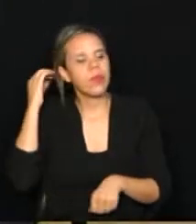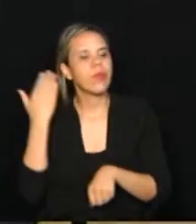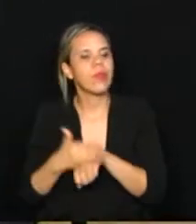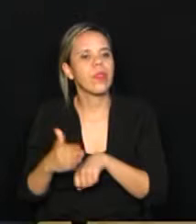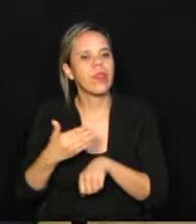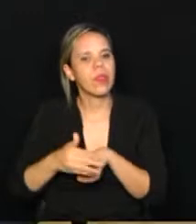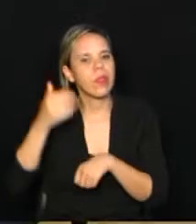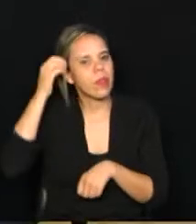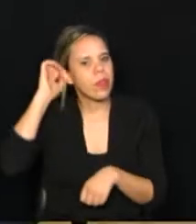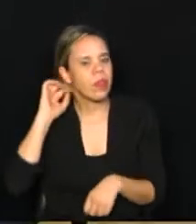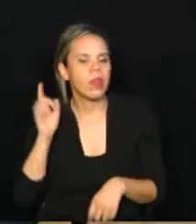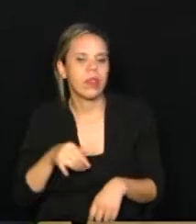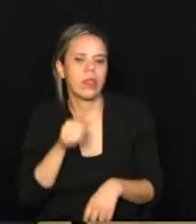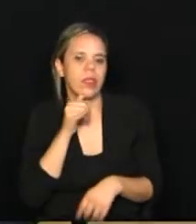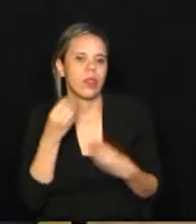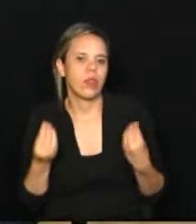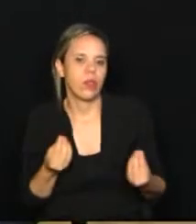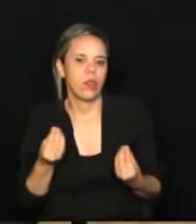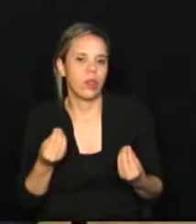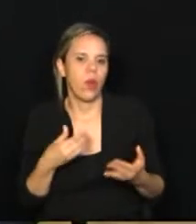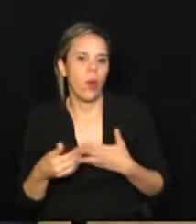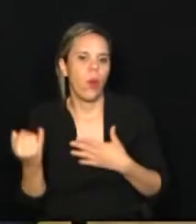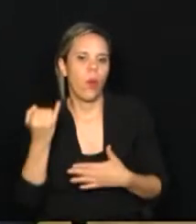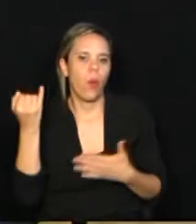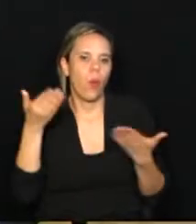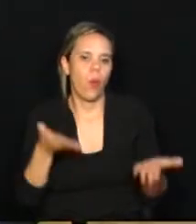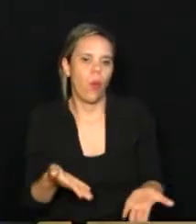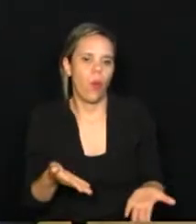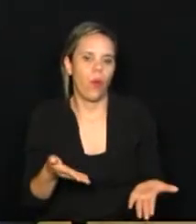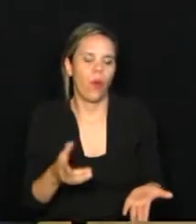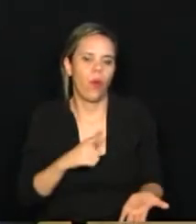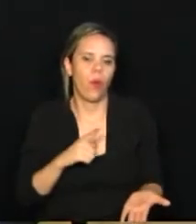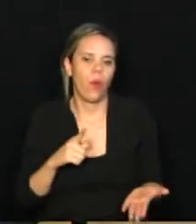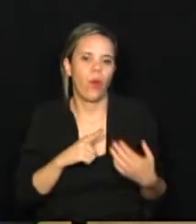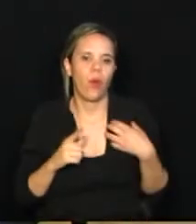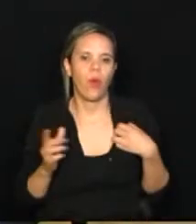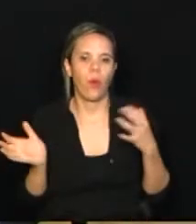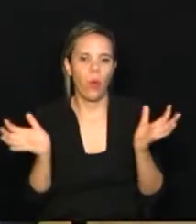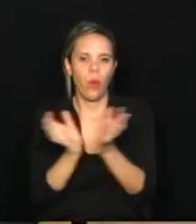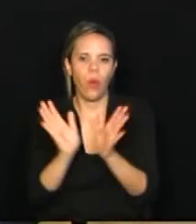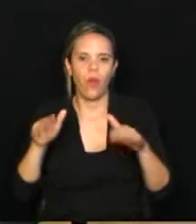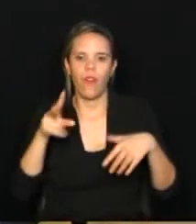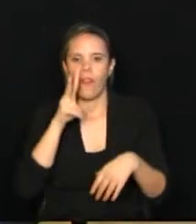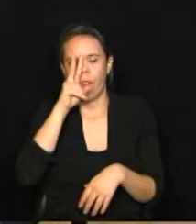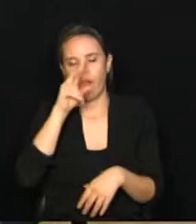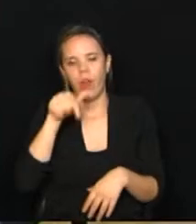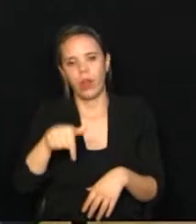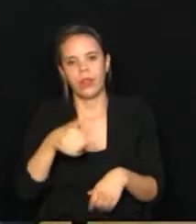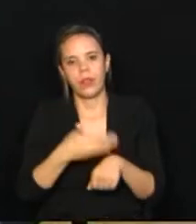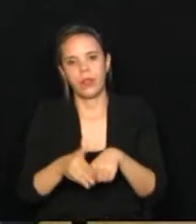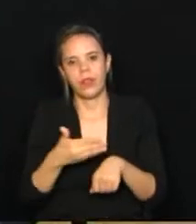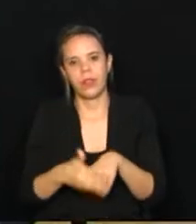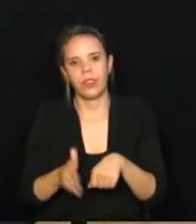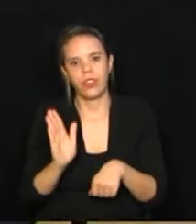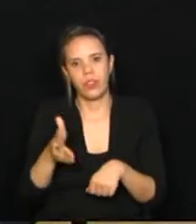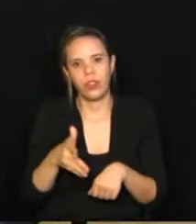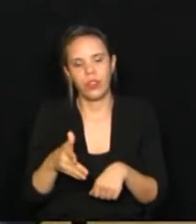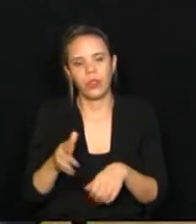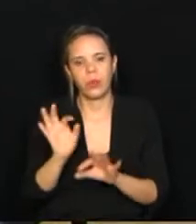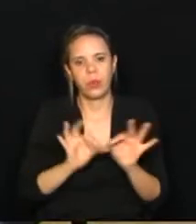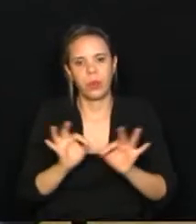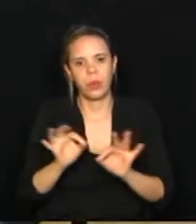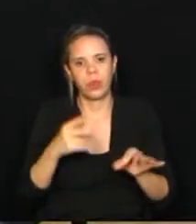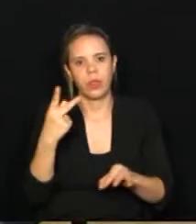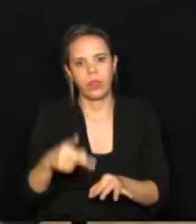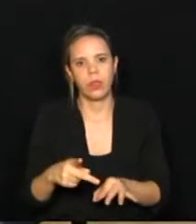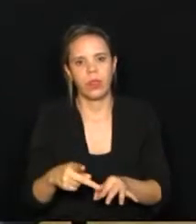treinamento. Qual que é a importância de você ter uma equipe forte e esse treinamento já ser o preparatório para